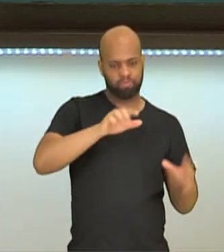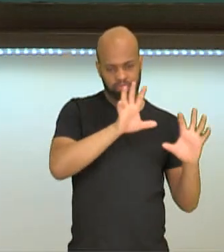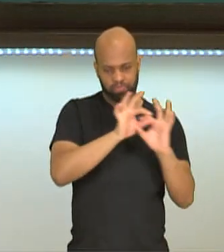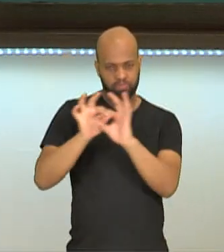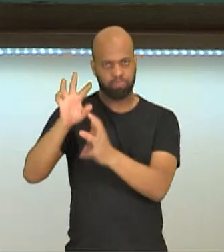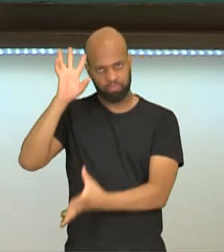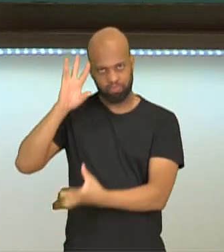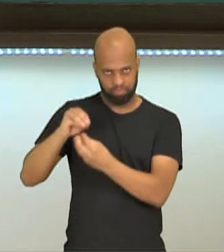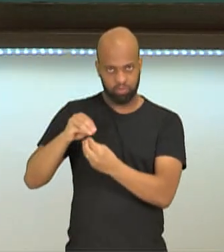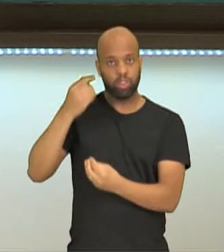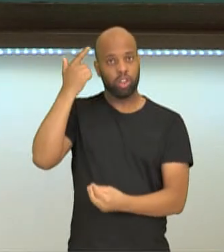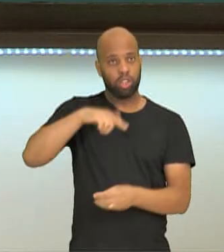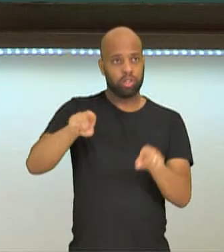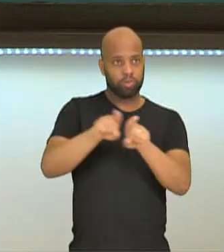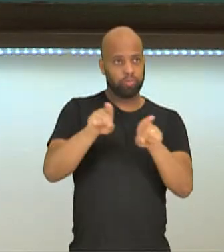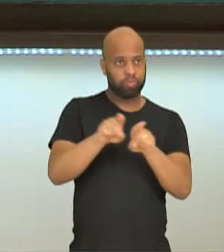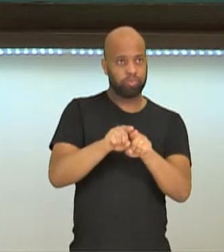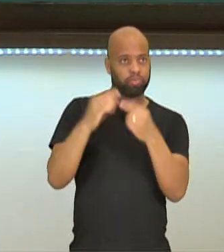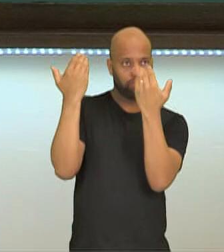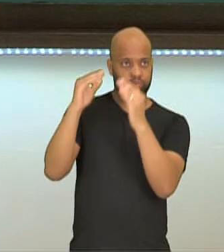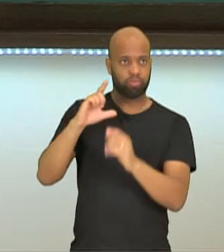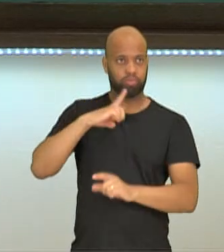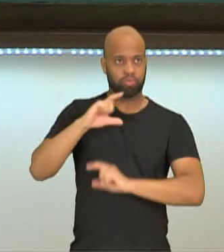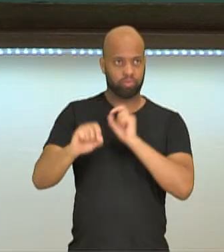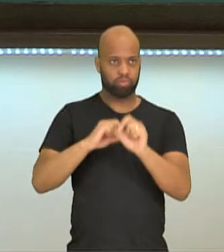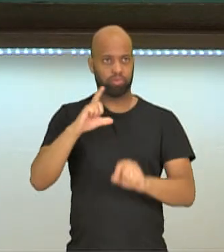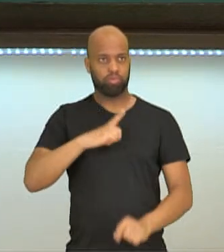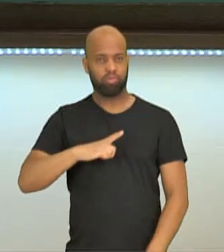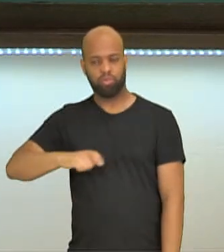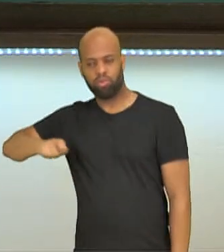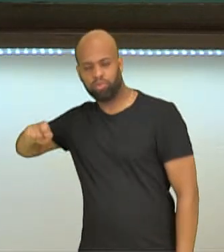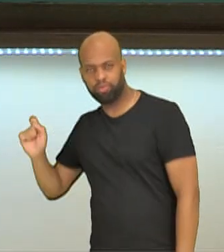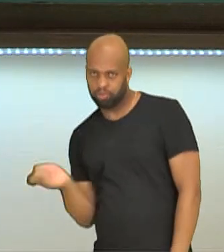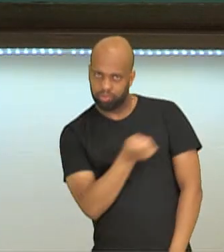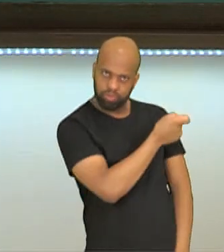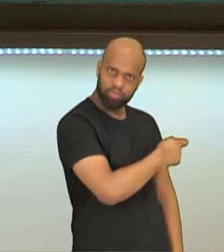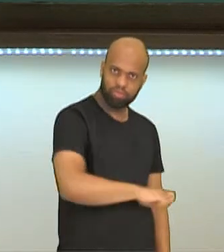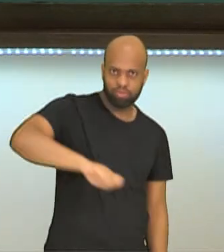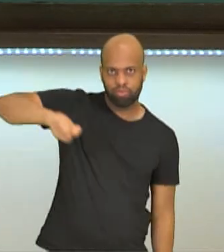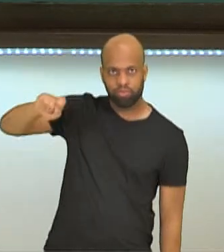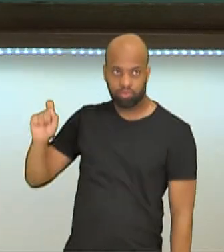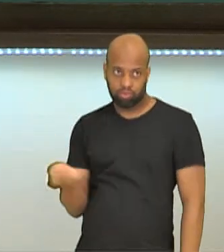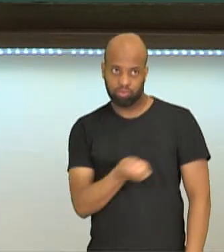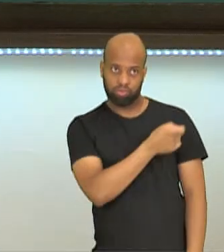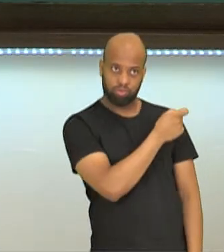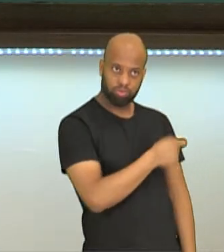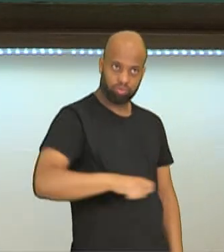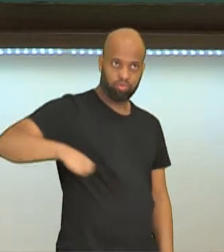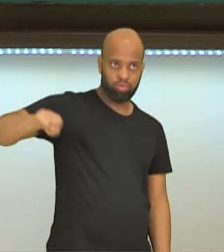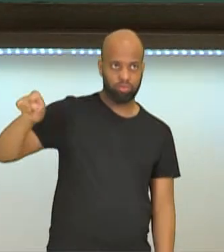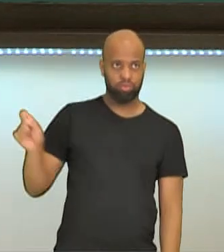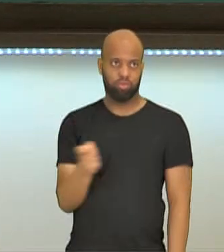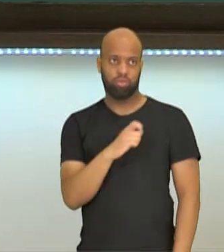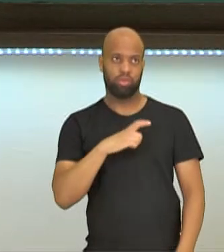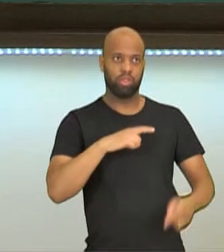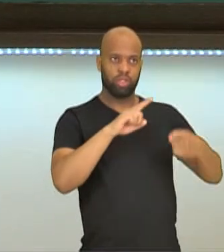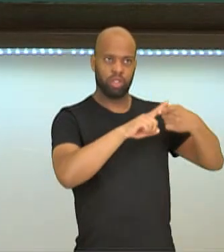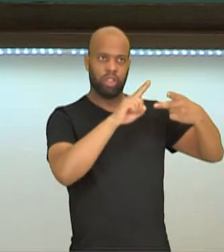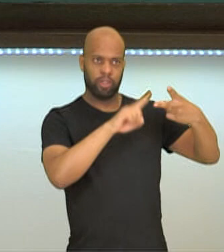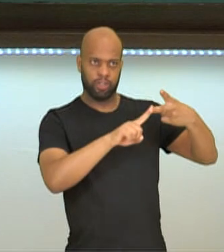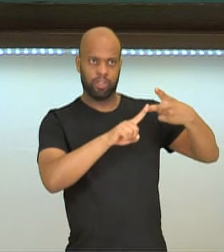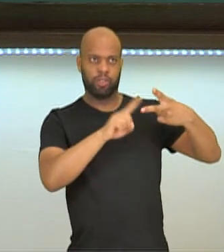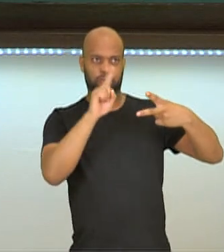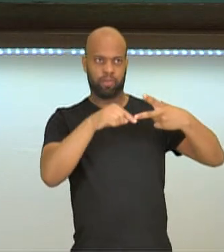conseguimos avaliar o tênis e o frescobol. Tudo bem, mas o que um tem a ver com o outro? Os dois são esportes de raquete. Os dois